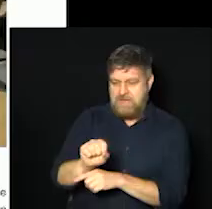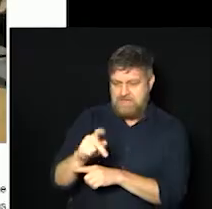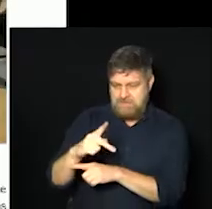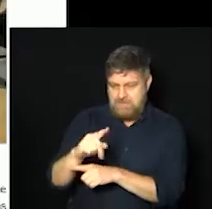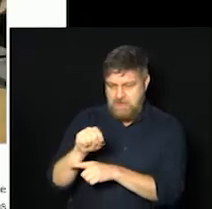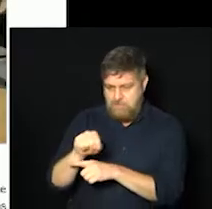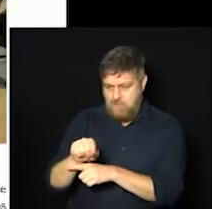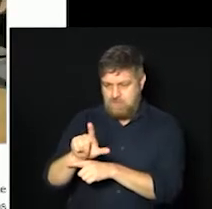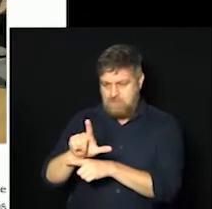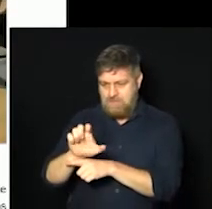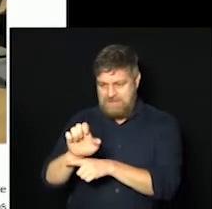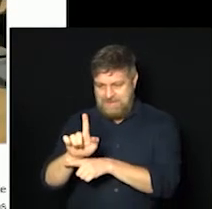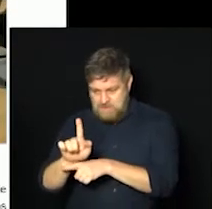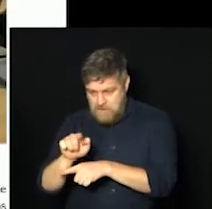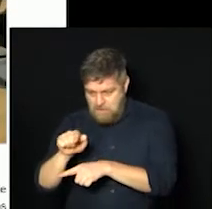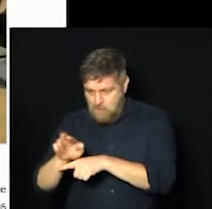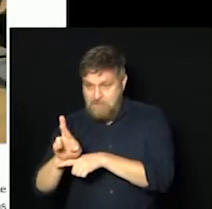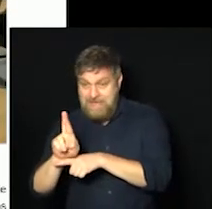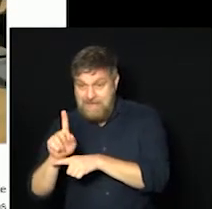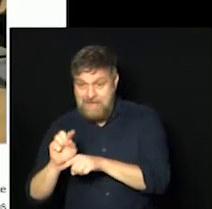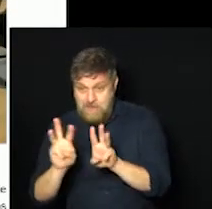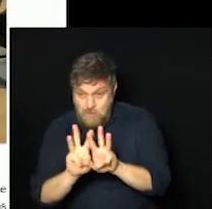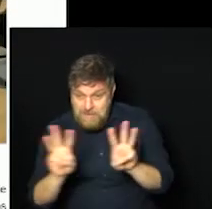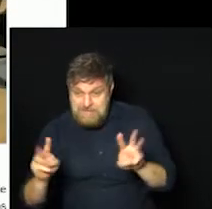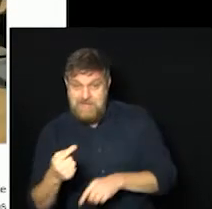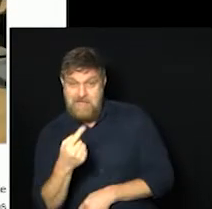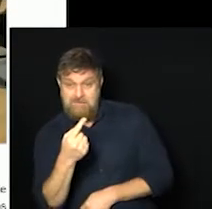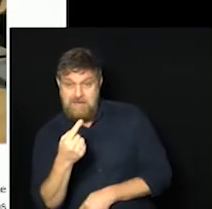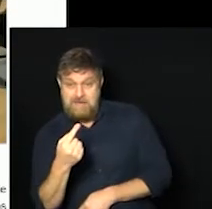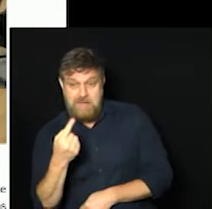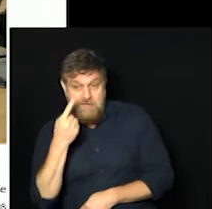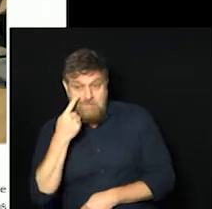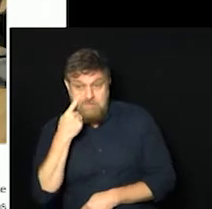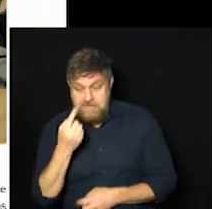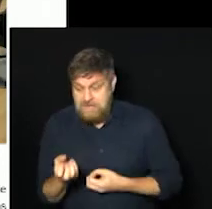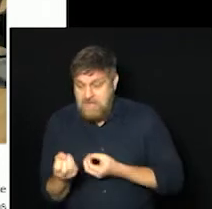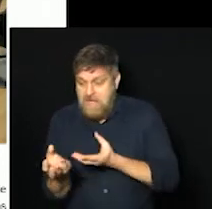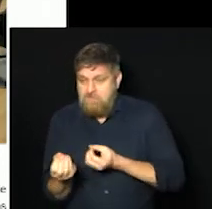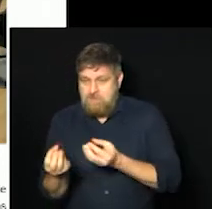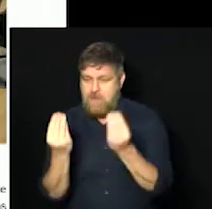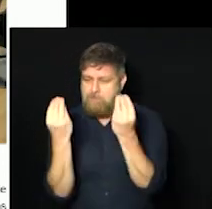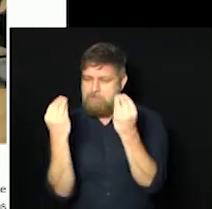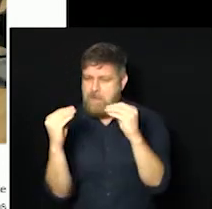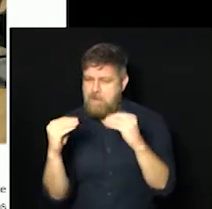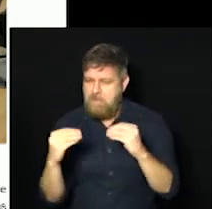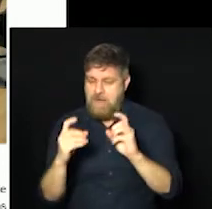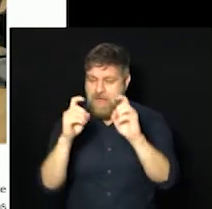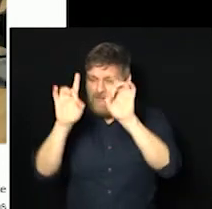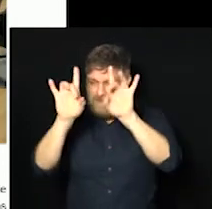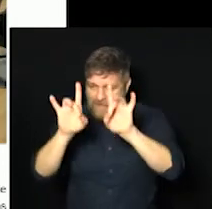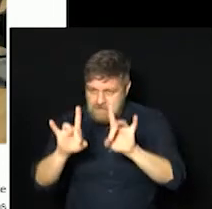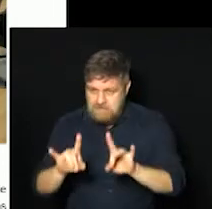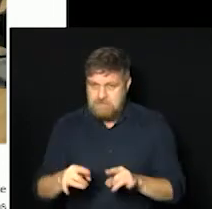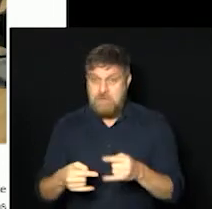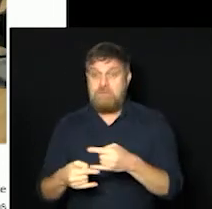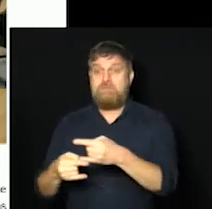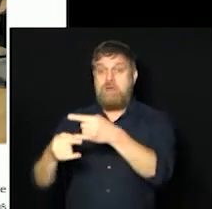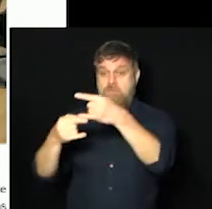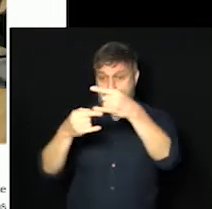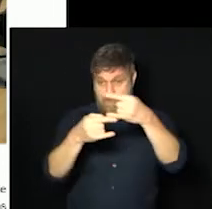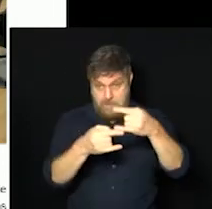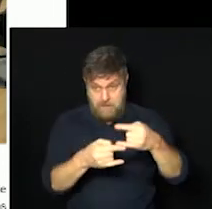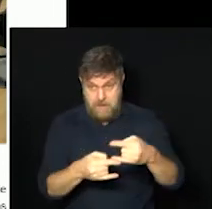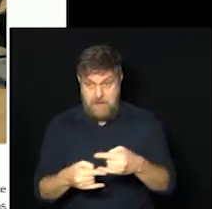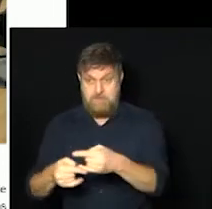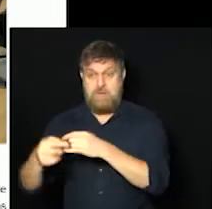campinas.sp.leg.br você confere exatamente essa informação que você estava falando, Mina. Na reunião extraordinária, de forma à distância,